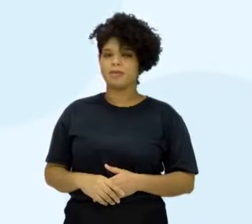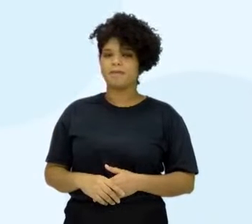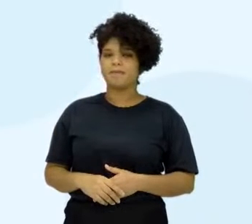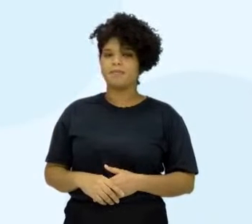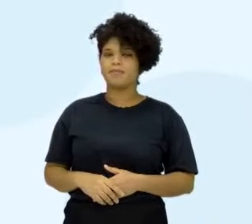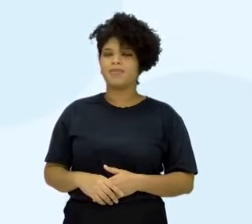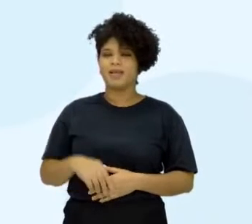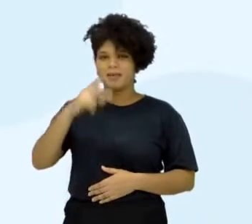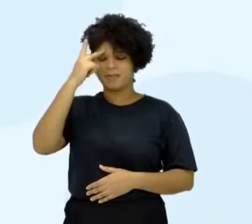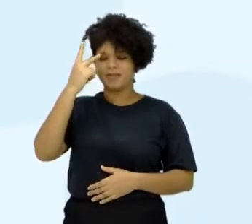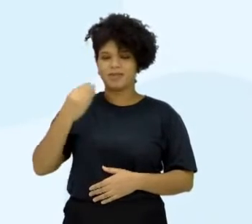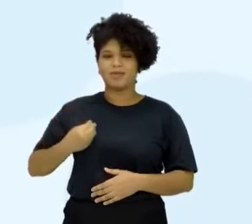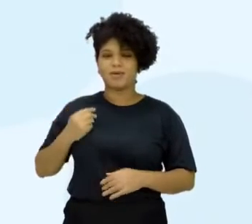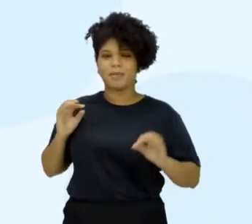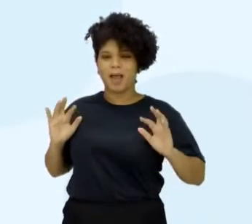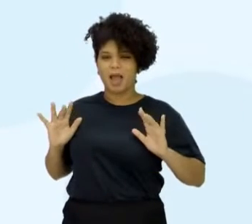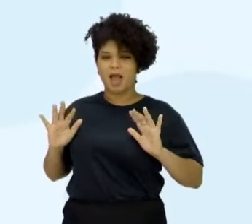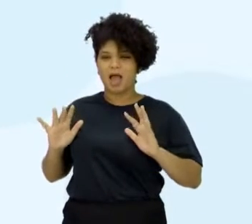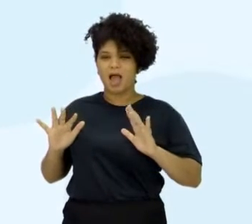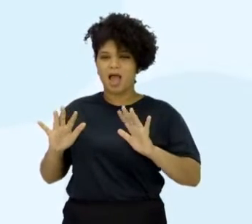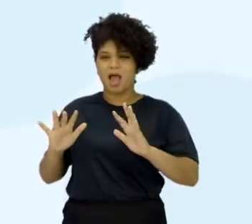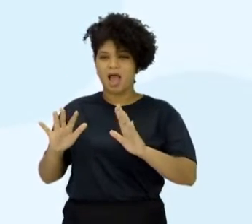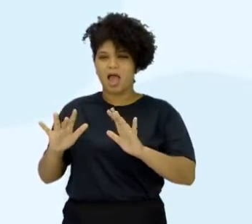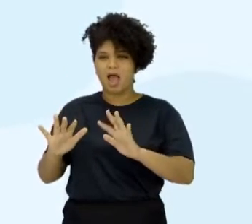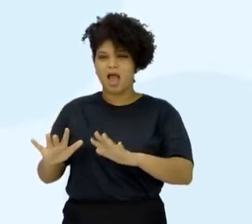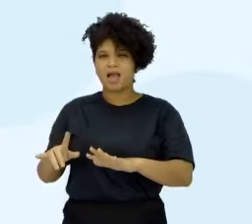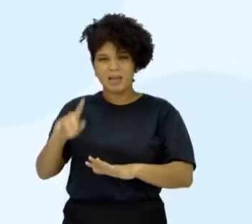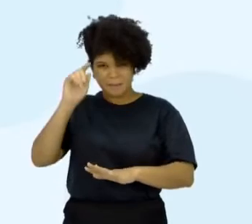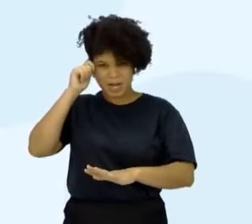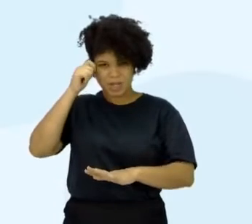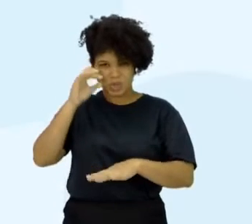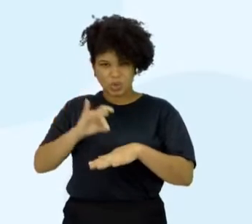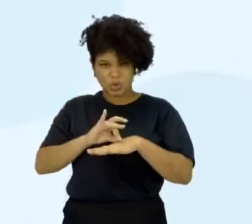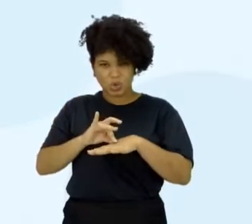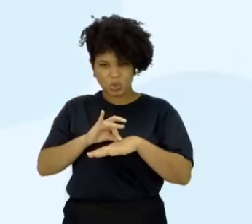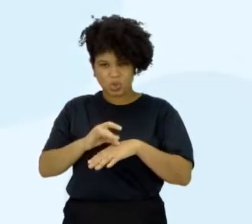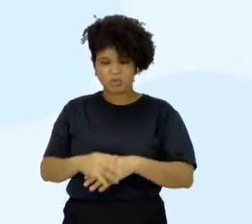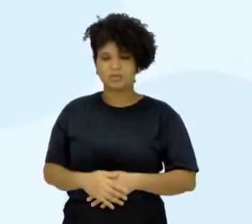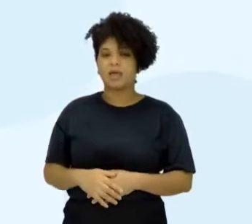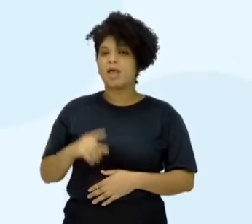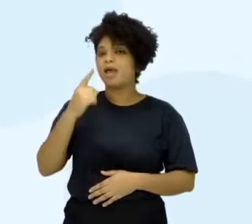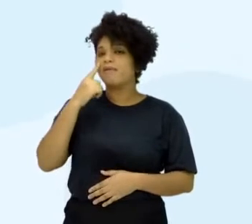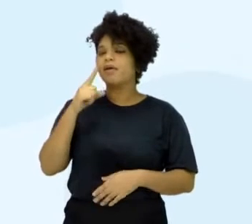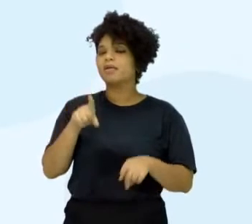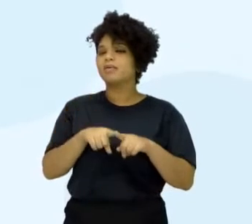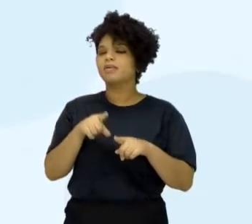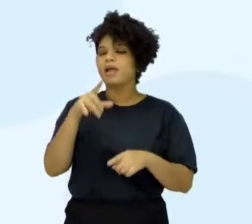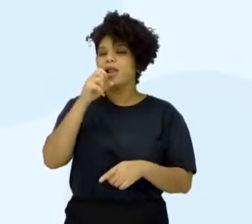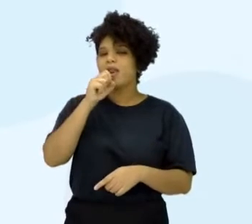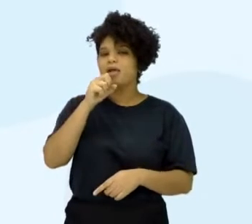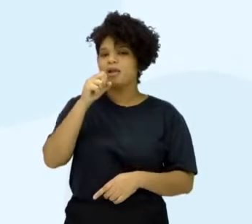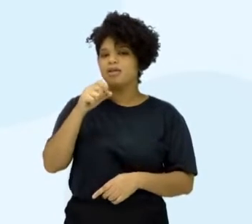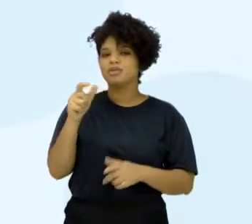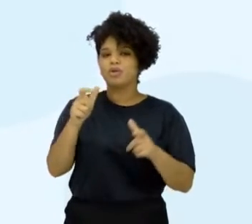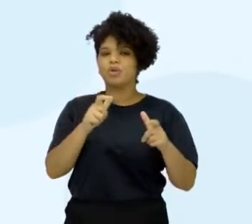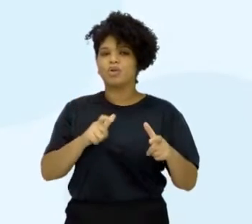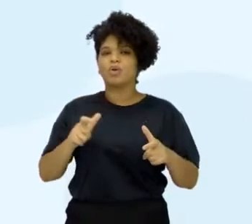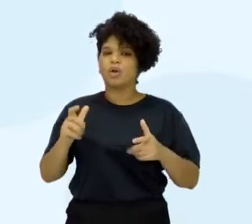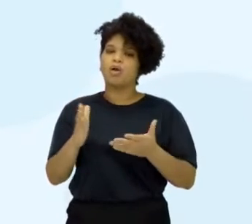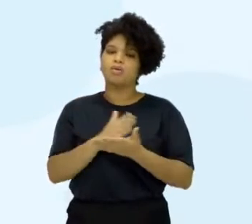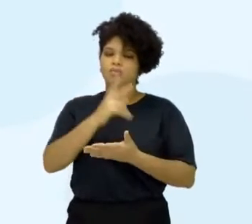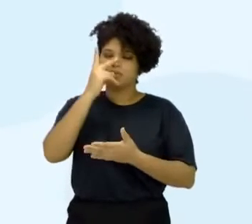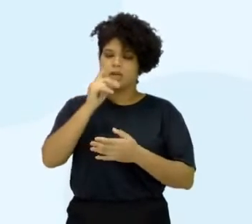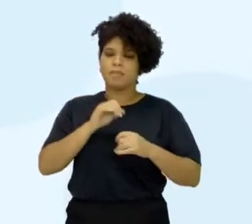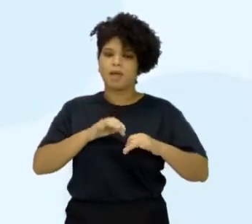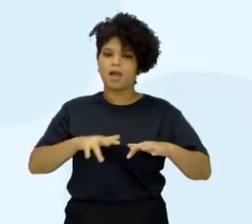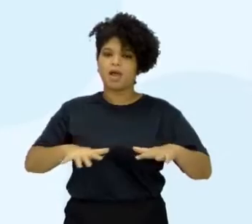adensamento populacional em laranja, né? Então mostra aí realmente uma grande concentração ainda na faixa litorânea, né? E uma